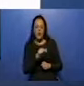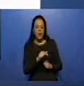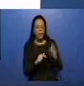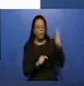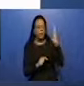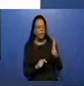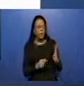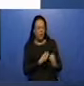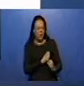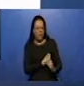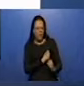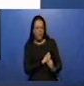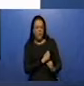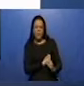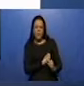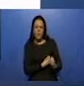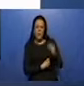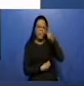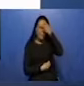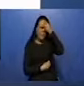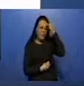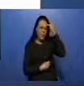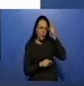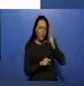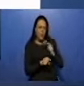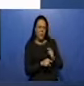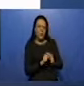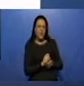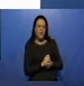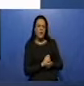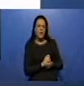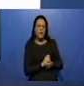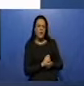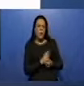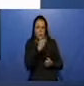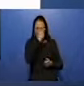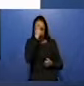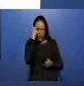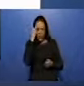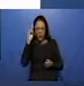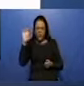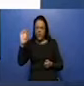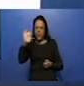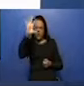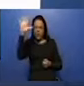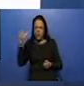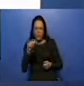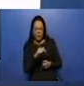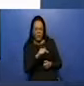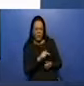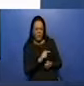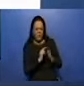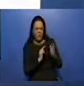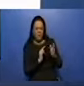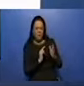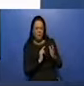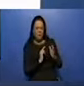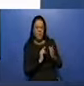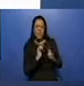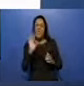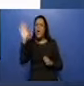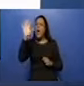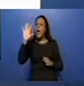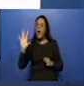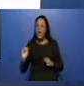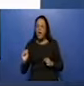Já existiam pessoas de matriz europeia no Brasil? Já existiam pessoas de matriz africana? Ou